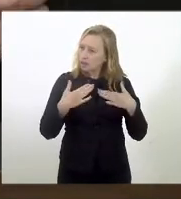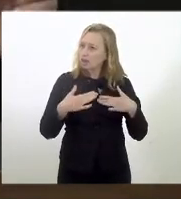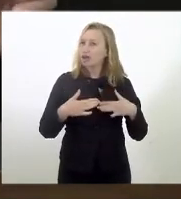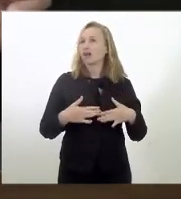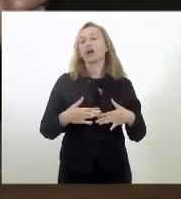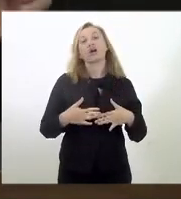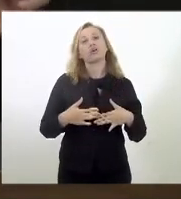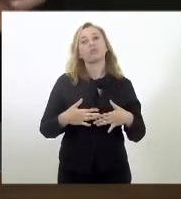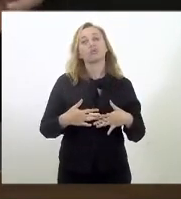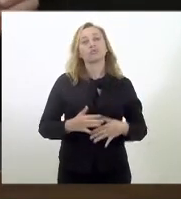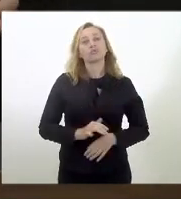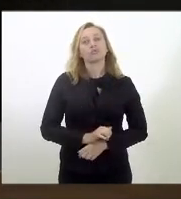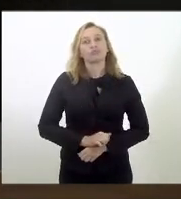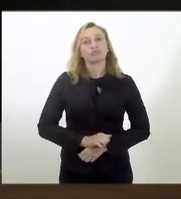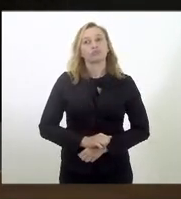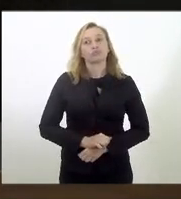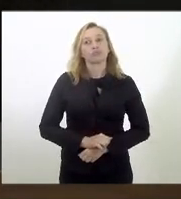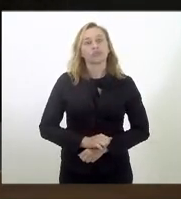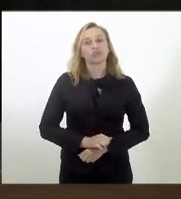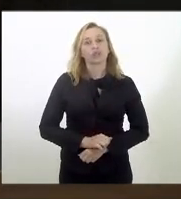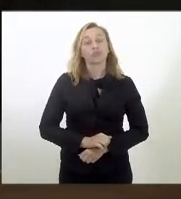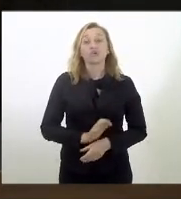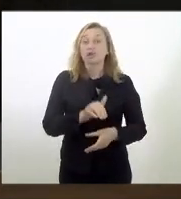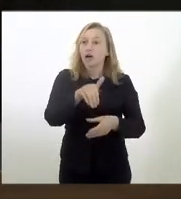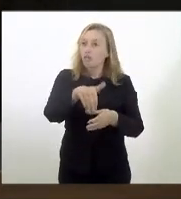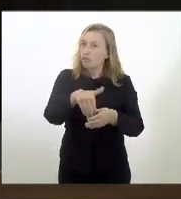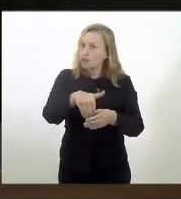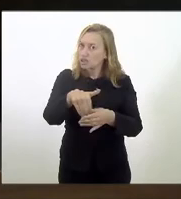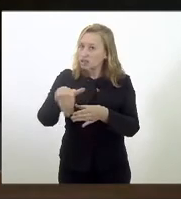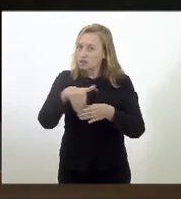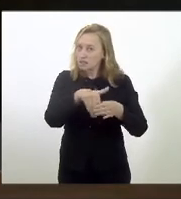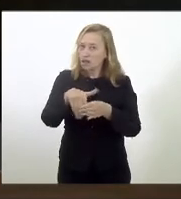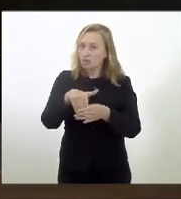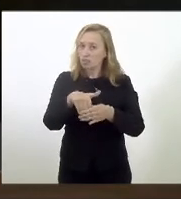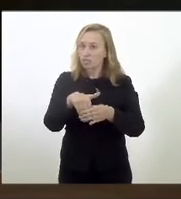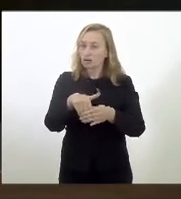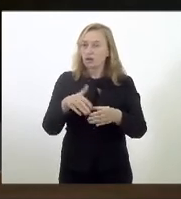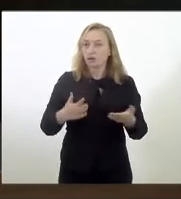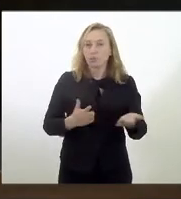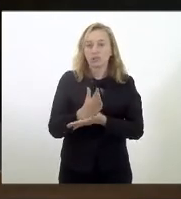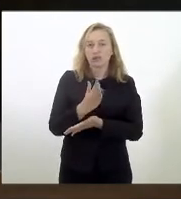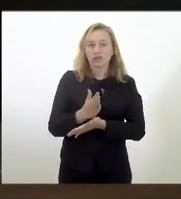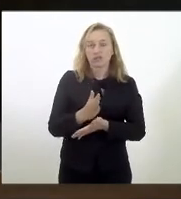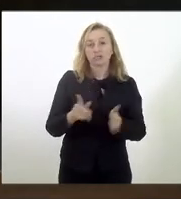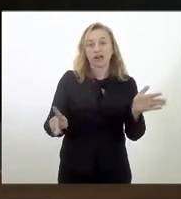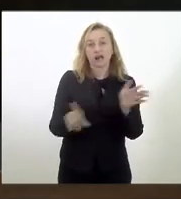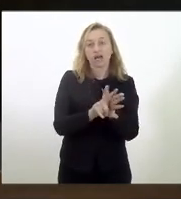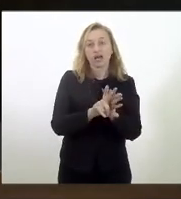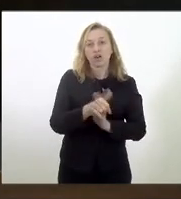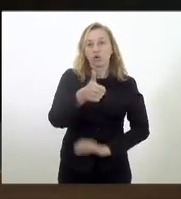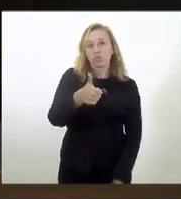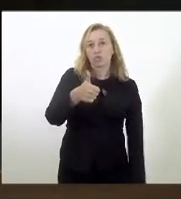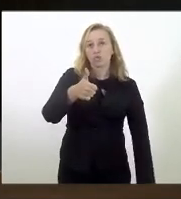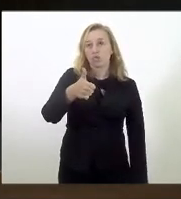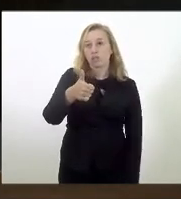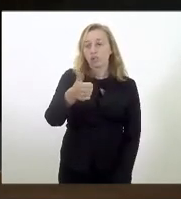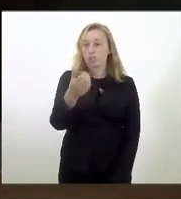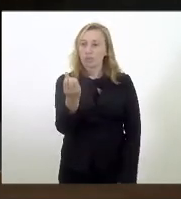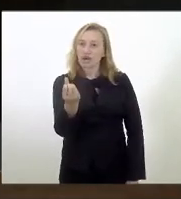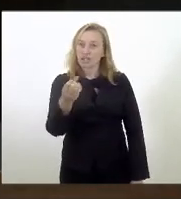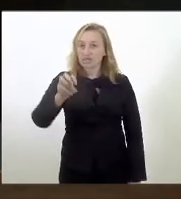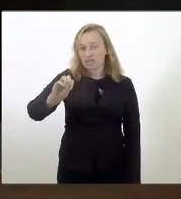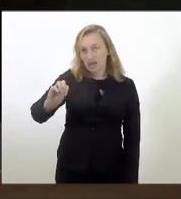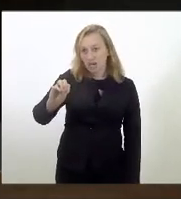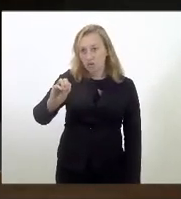Quando da votação, aprovação da Lei Complementar 160, e essa lei, doutor